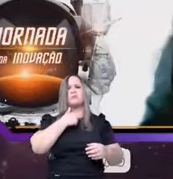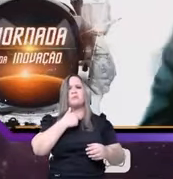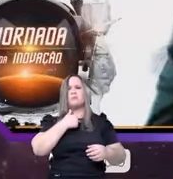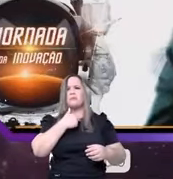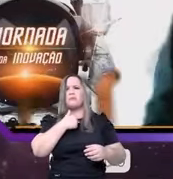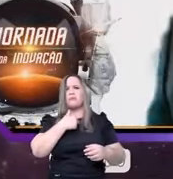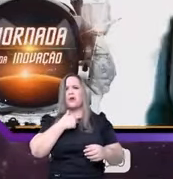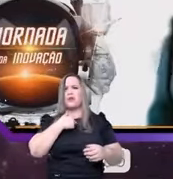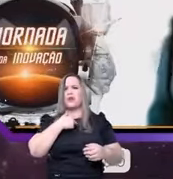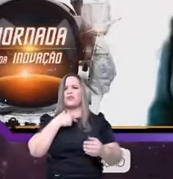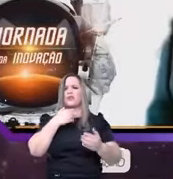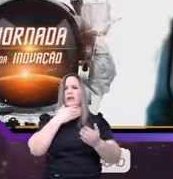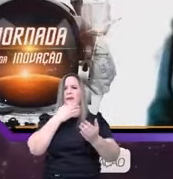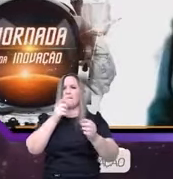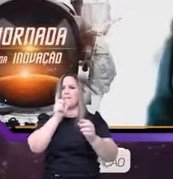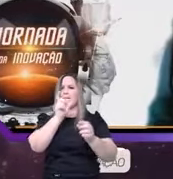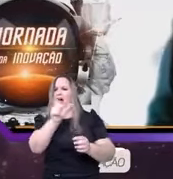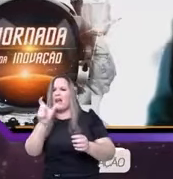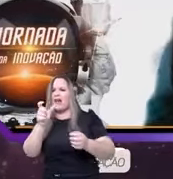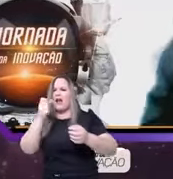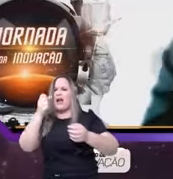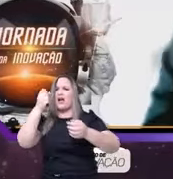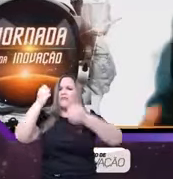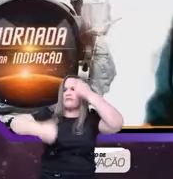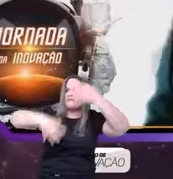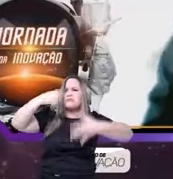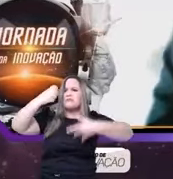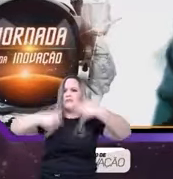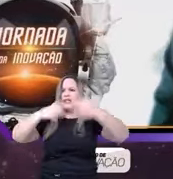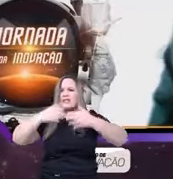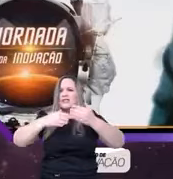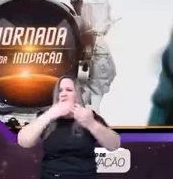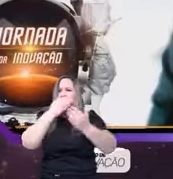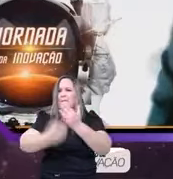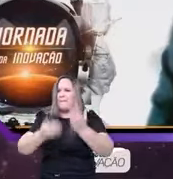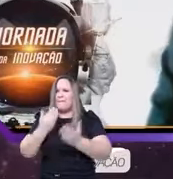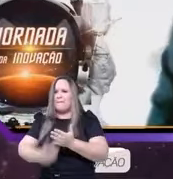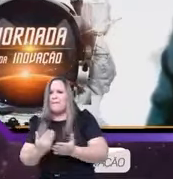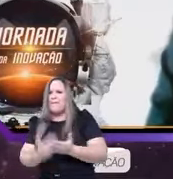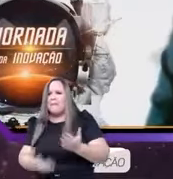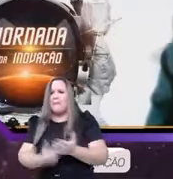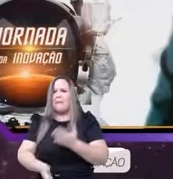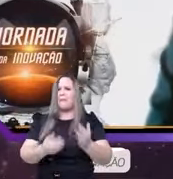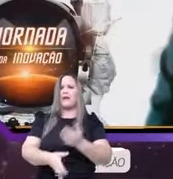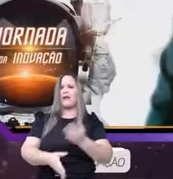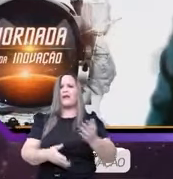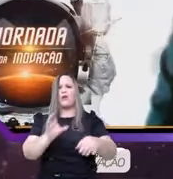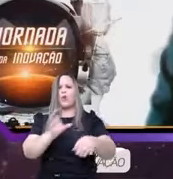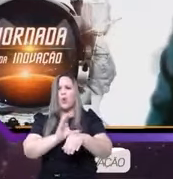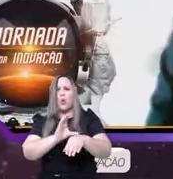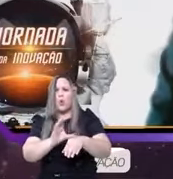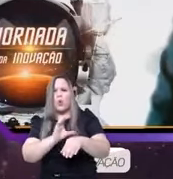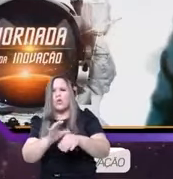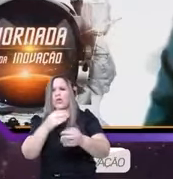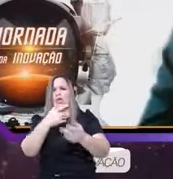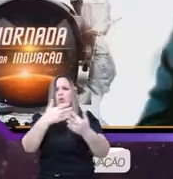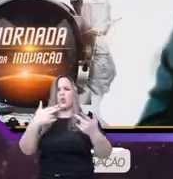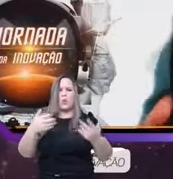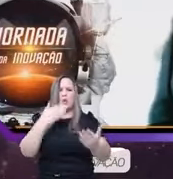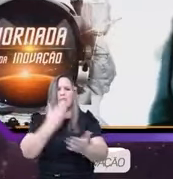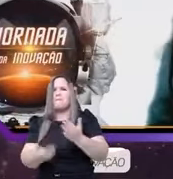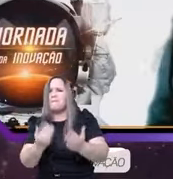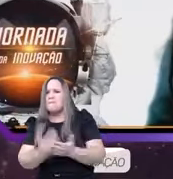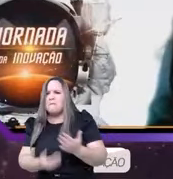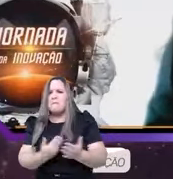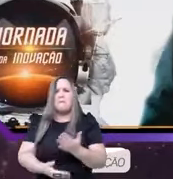a gente não deve se perder nas palavras. A gente não deve se perder nos conceitos, a gente não deve se deixar